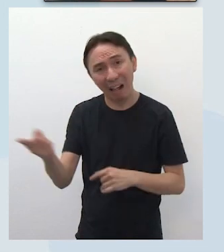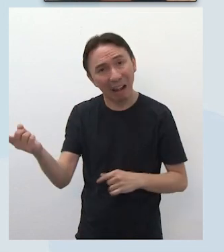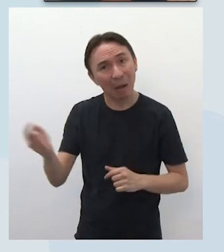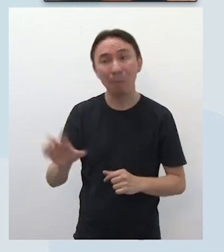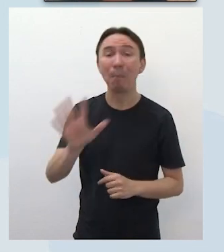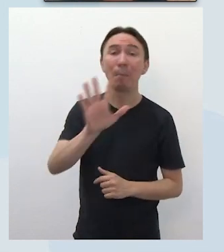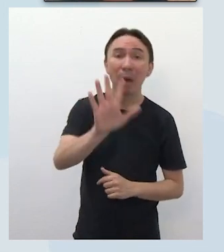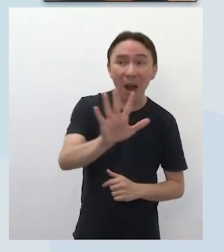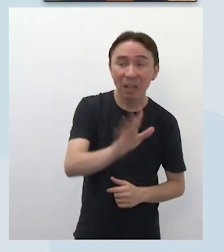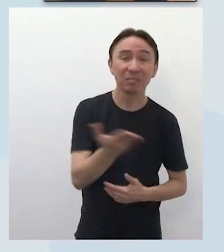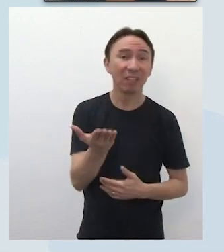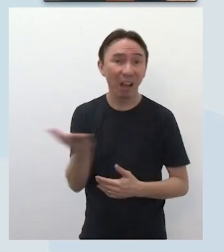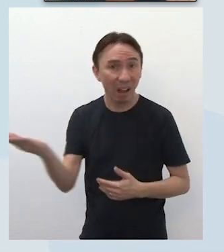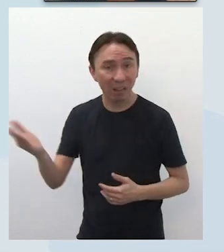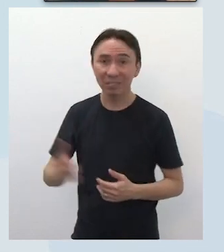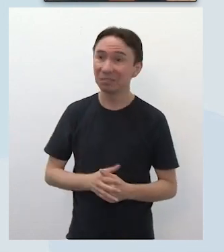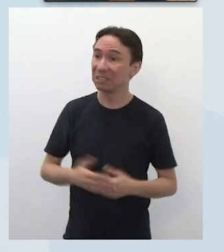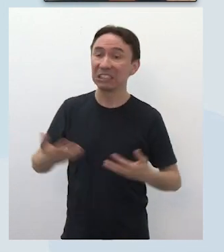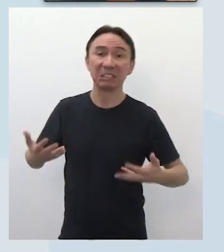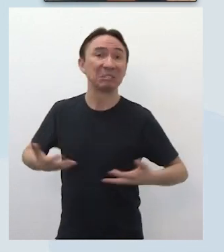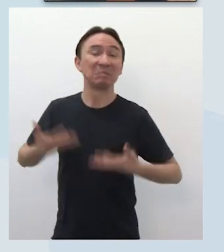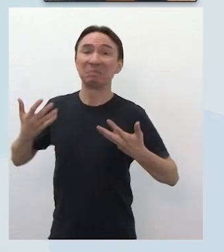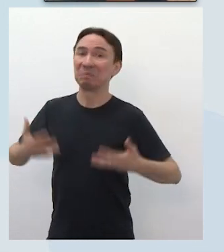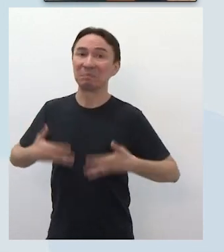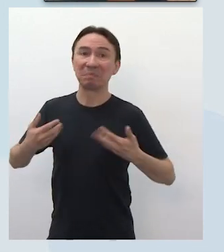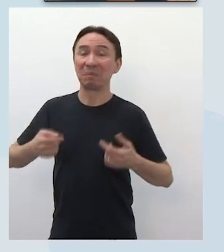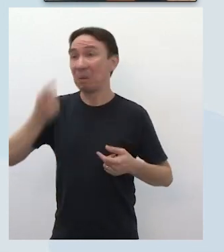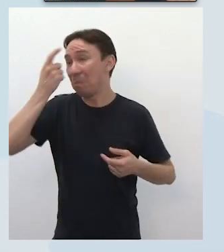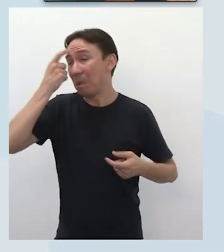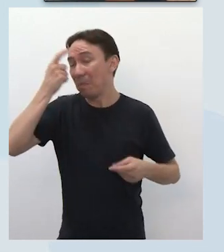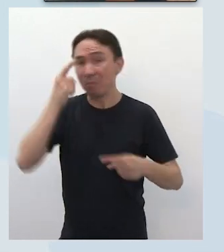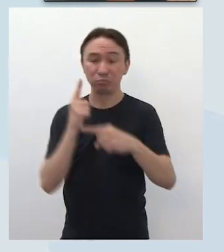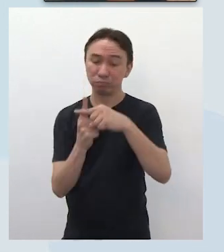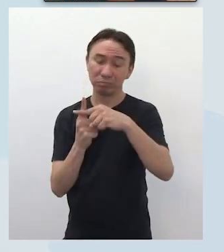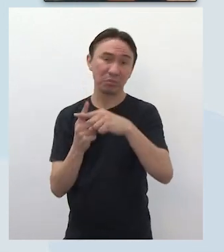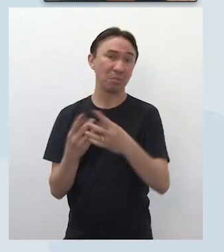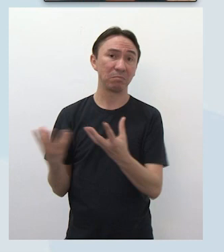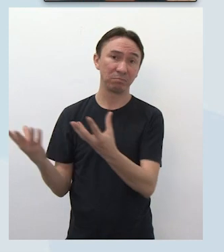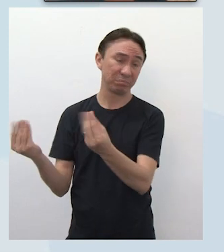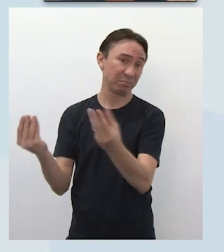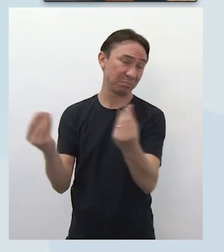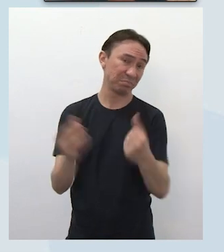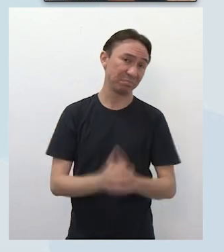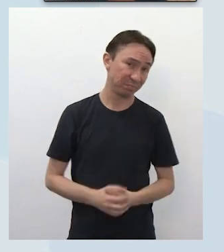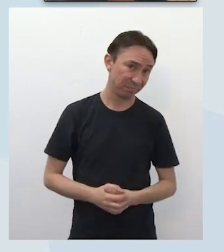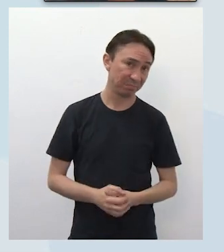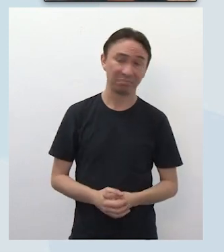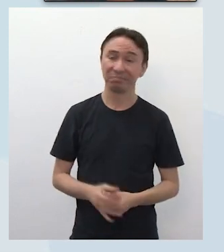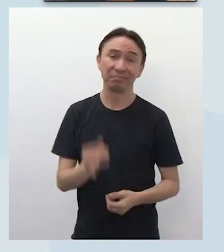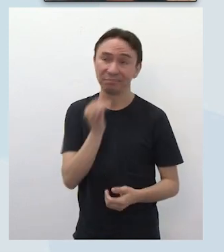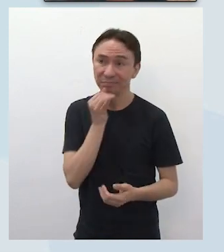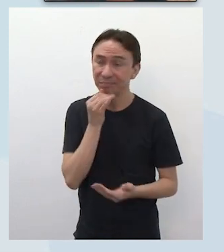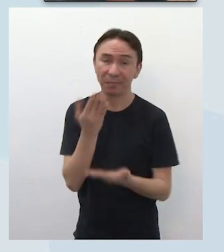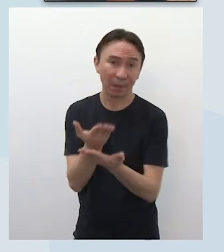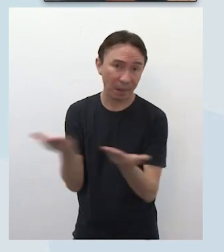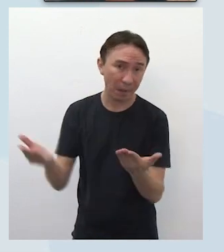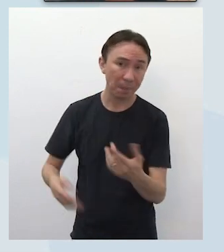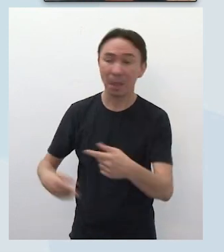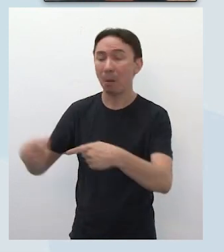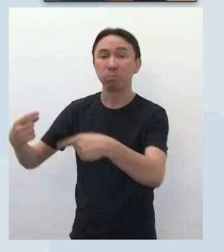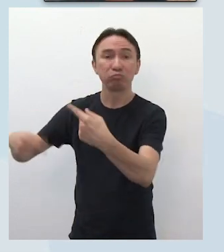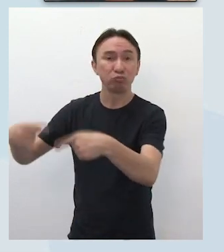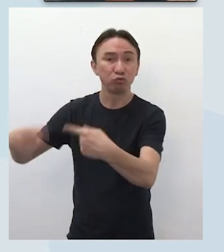exemplo positivo, mas que têm a sua autoestima lá em cima. Né? É o caso de muitos políticos corruptos, de quem está à